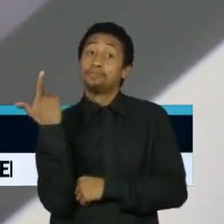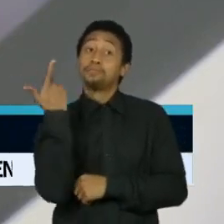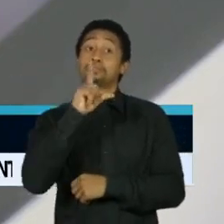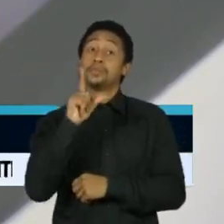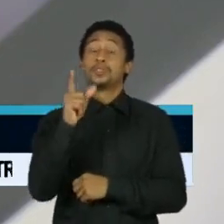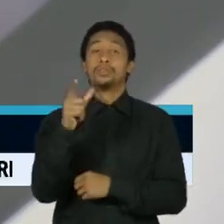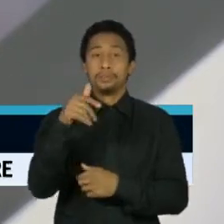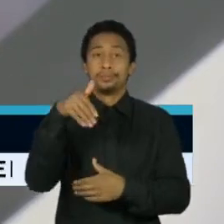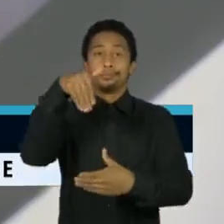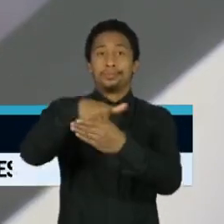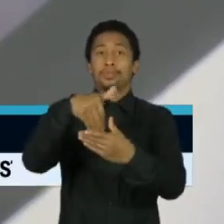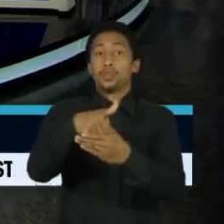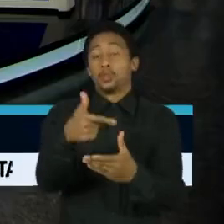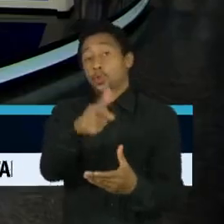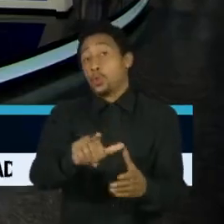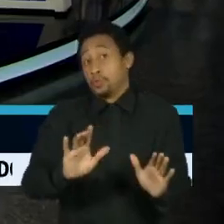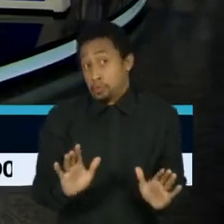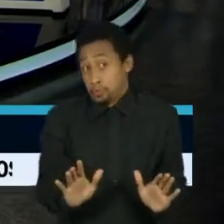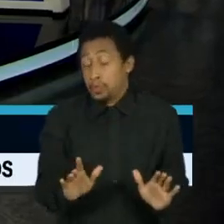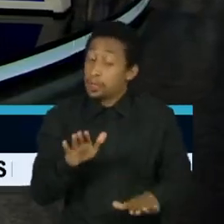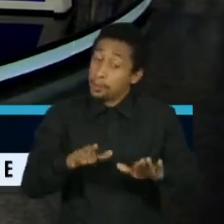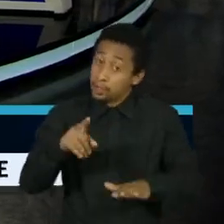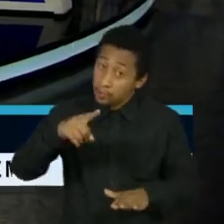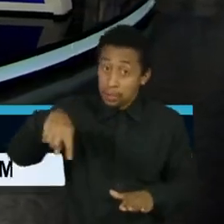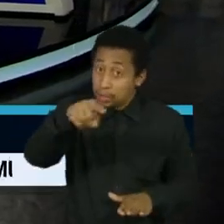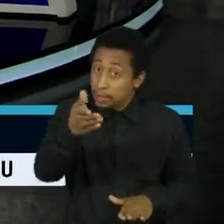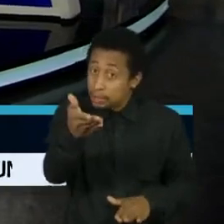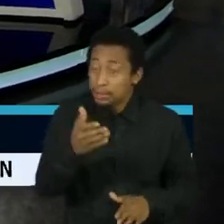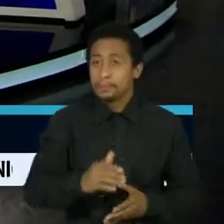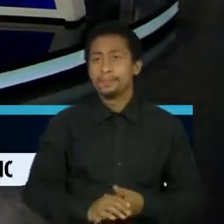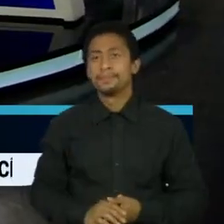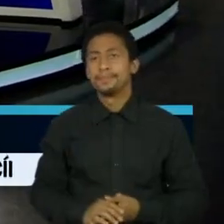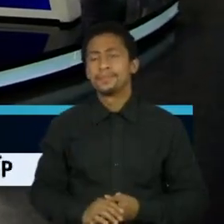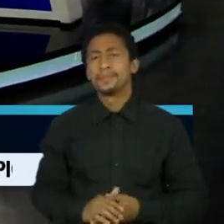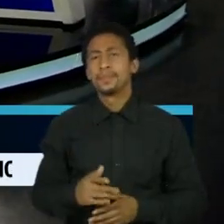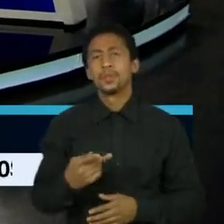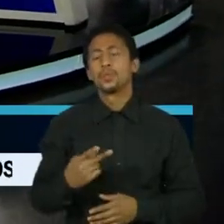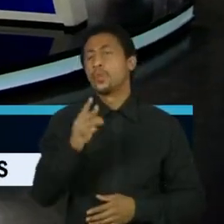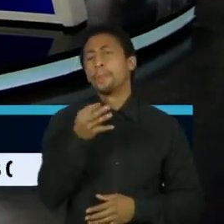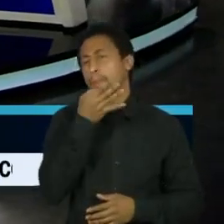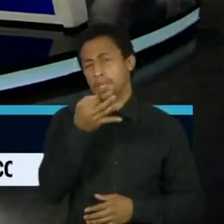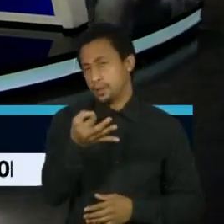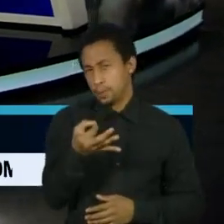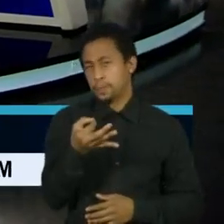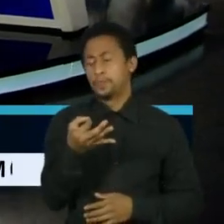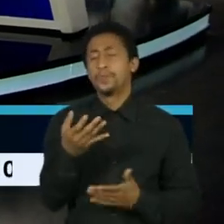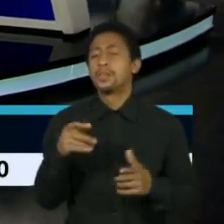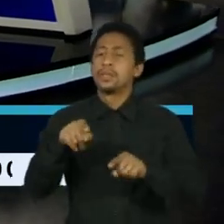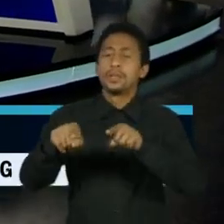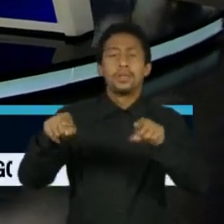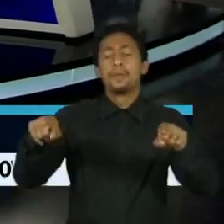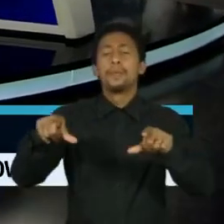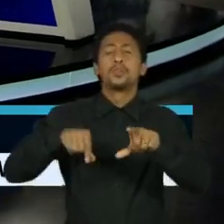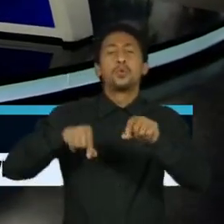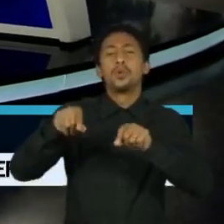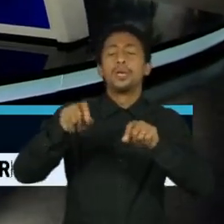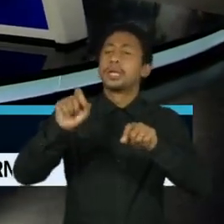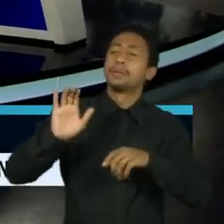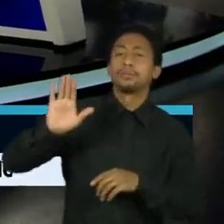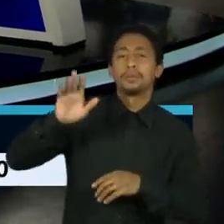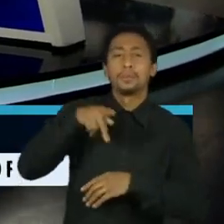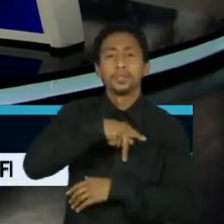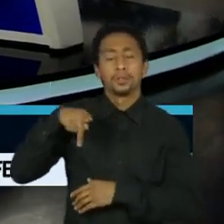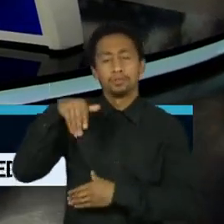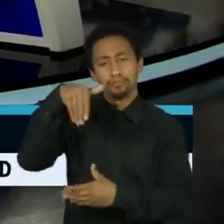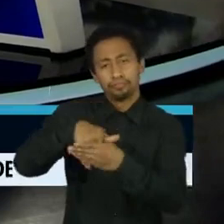que votamos. Feldman, na sua visão, o que deve ter mais peso na escolha do eleitor nas eleições do ano que vem? A economia,